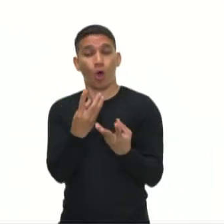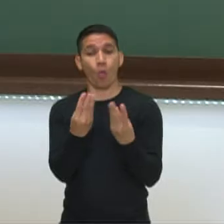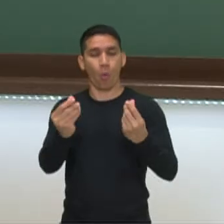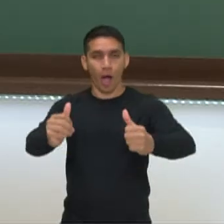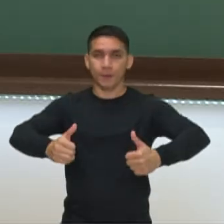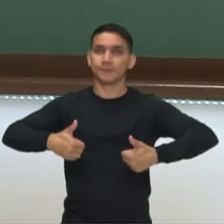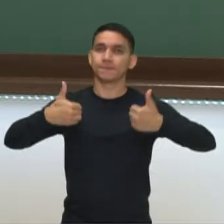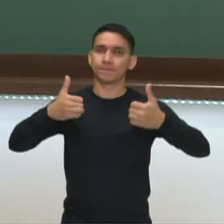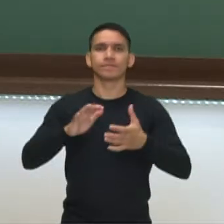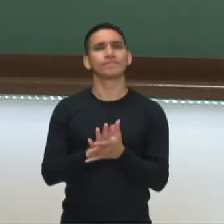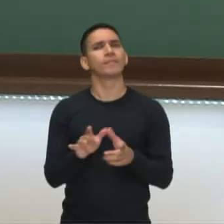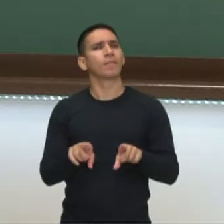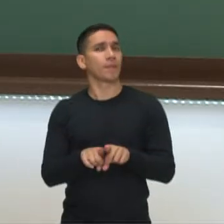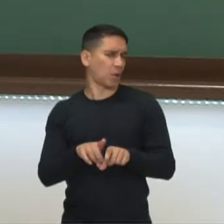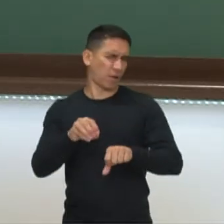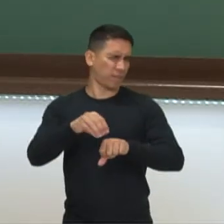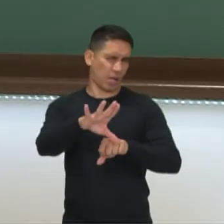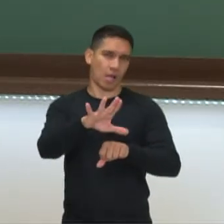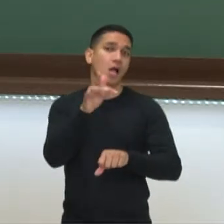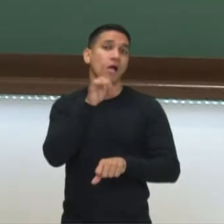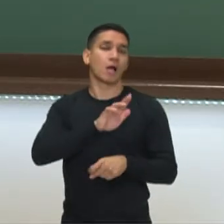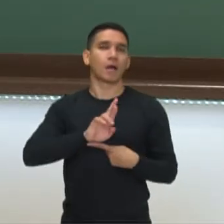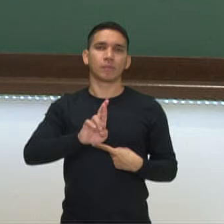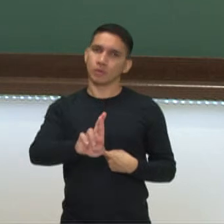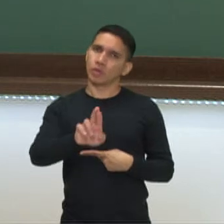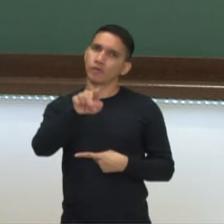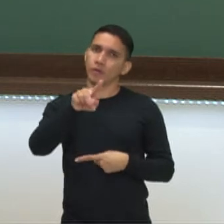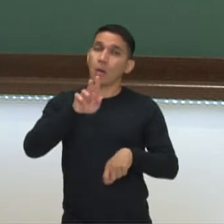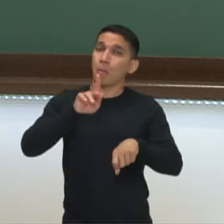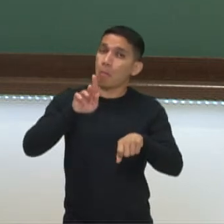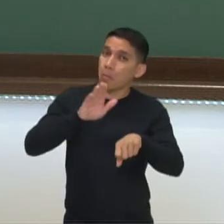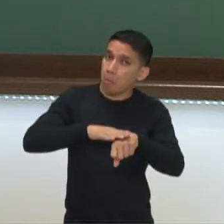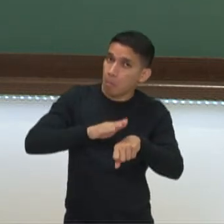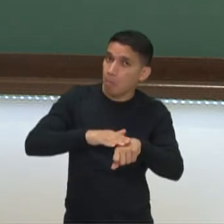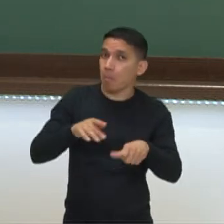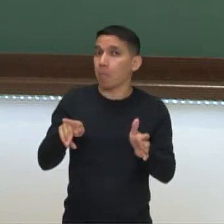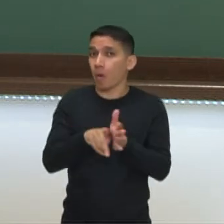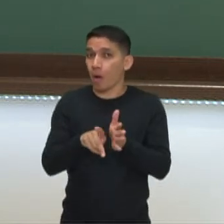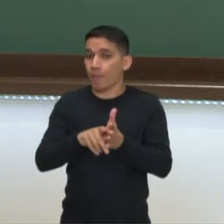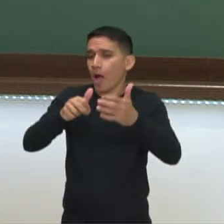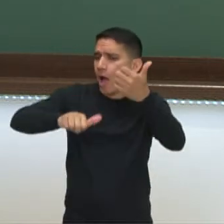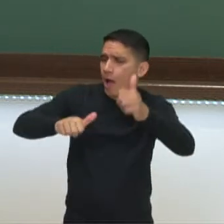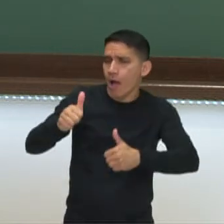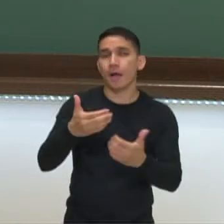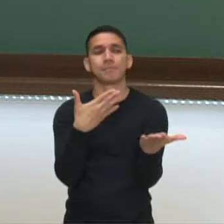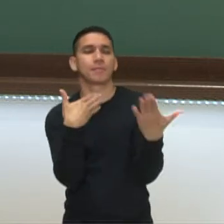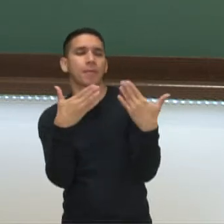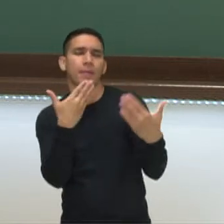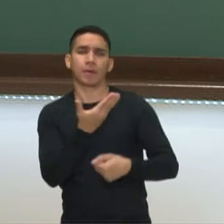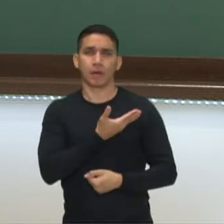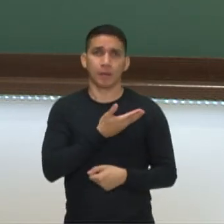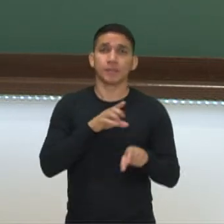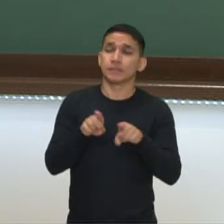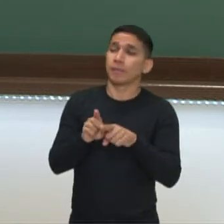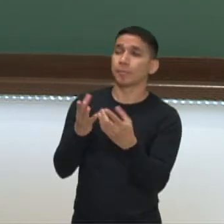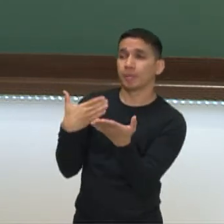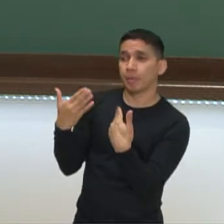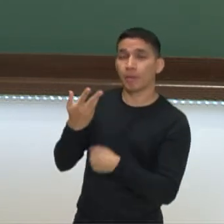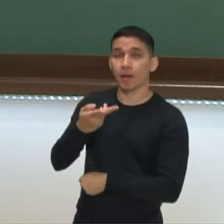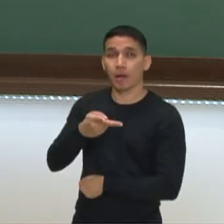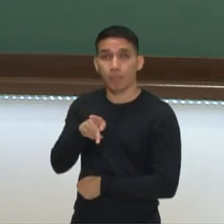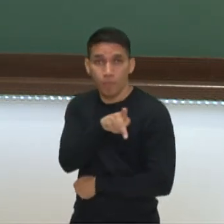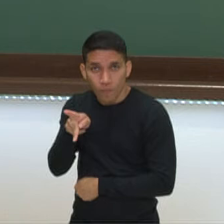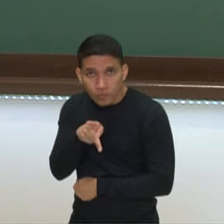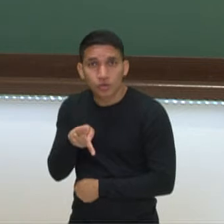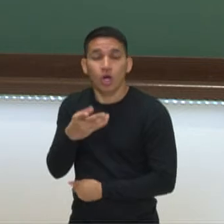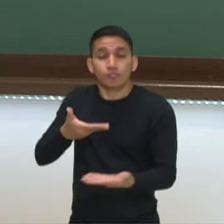qualidade, né? Vou trazer uma possibilidade de resposta para que vocês analisem, conversem com os seus colegas, com os seus professores, né? Troquem